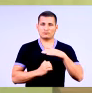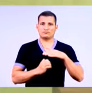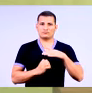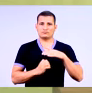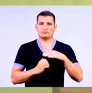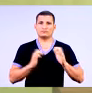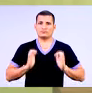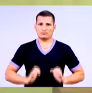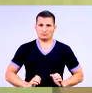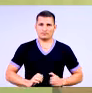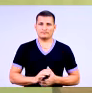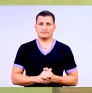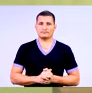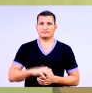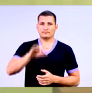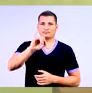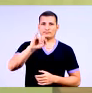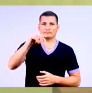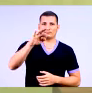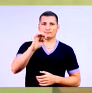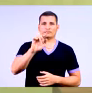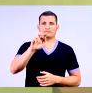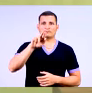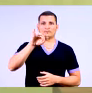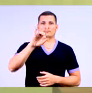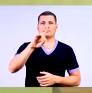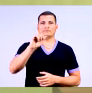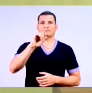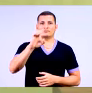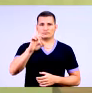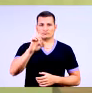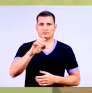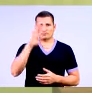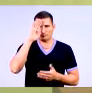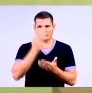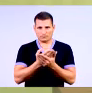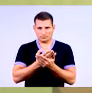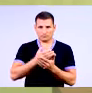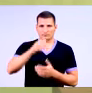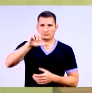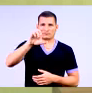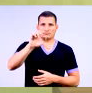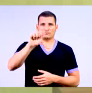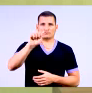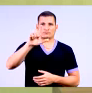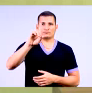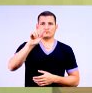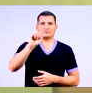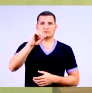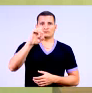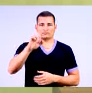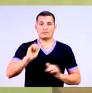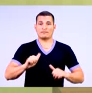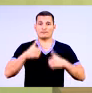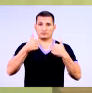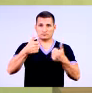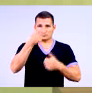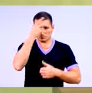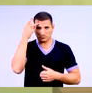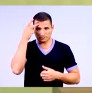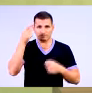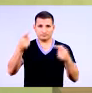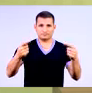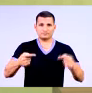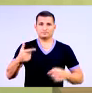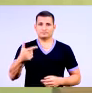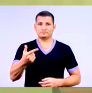maneira: integridade, confiança, lealdade, respeito e valorização do ser humano. E na questão de número 2,